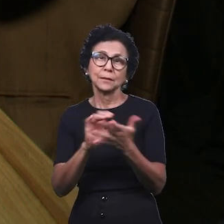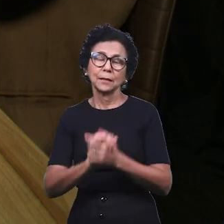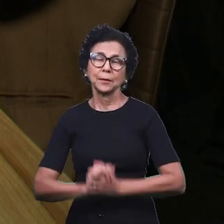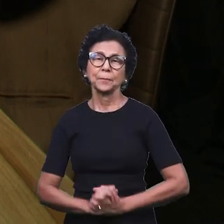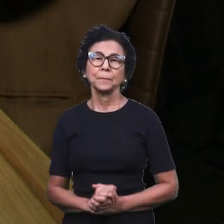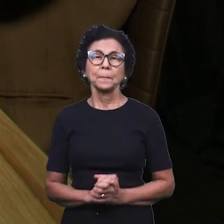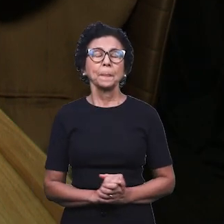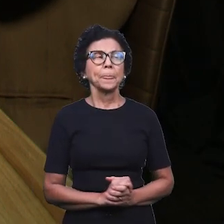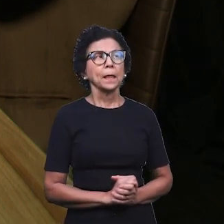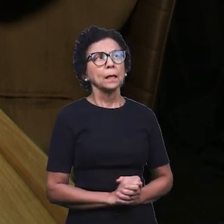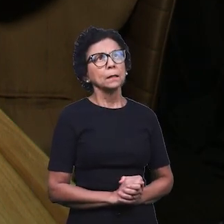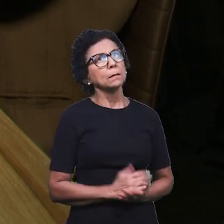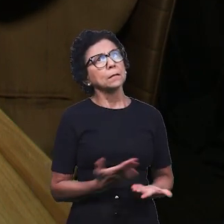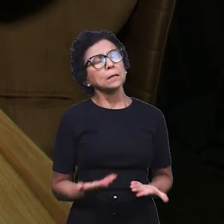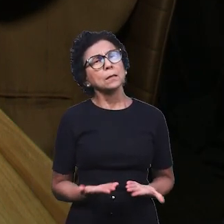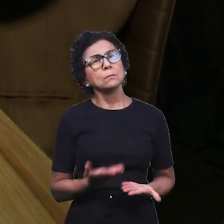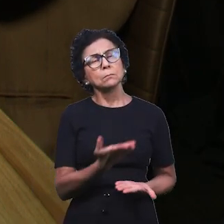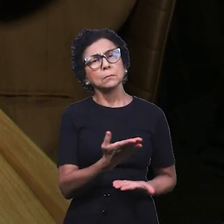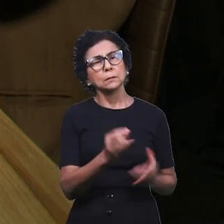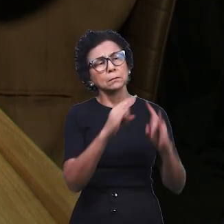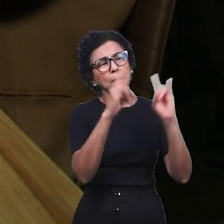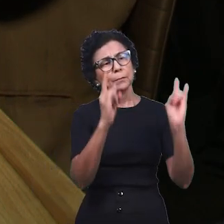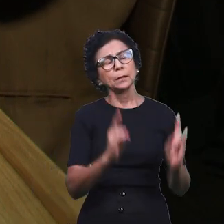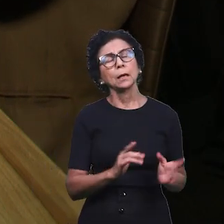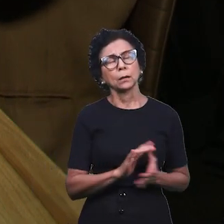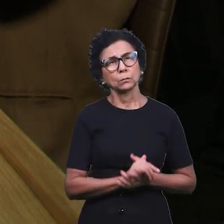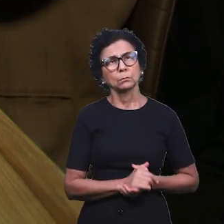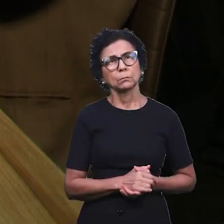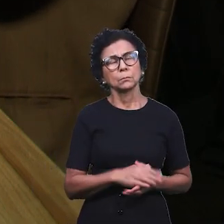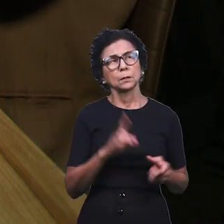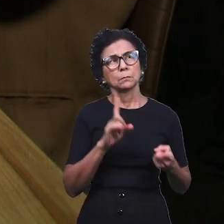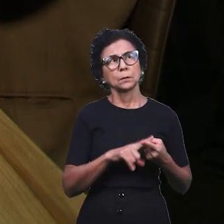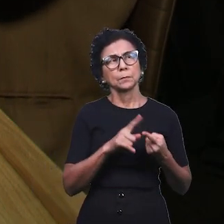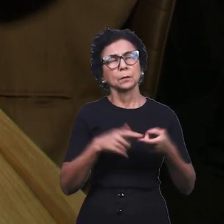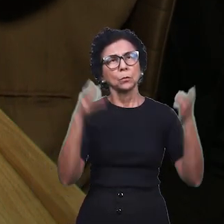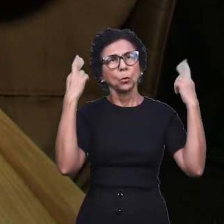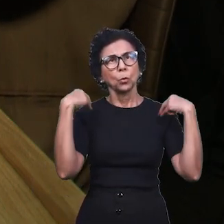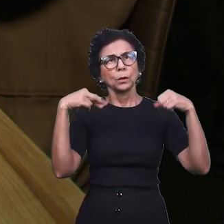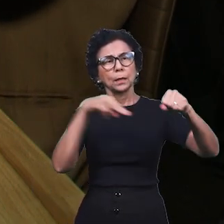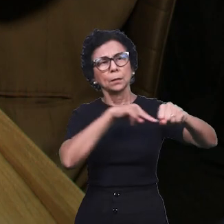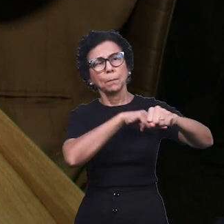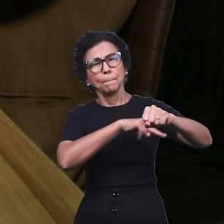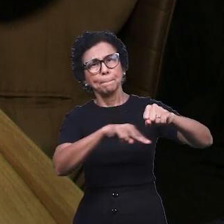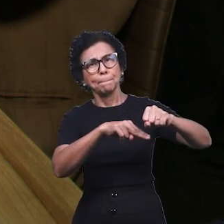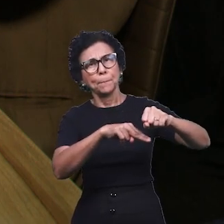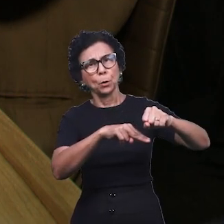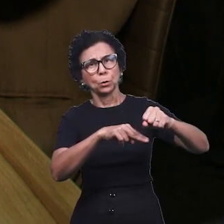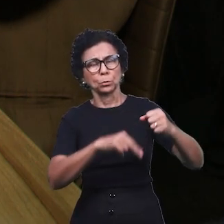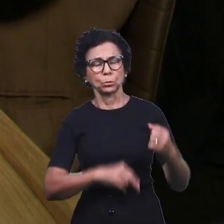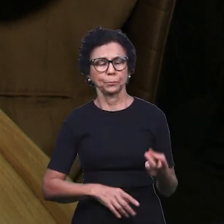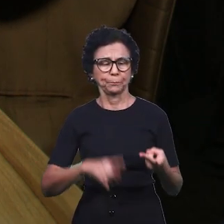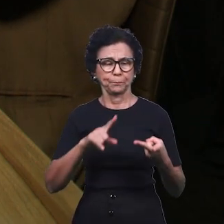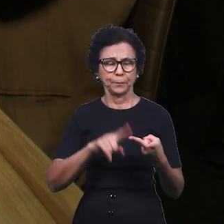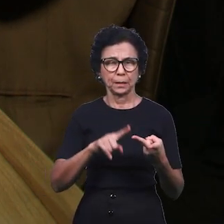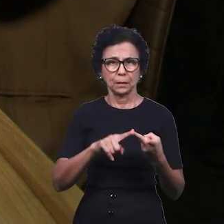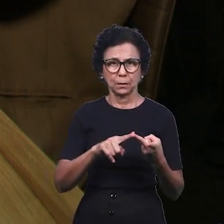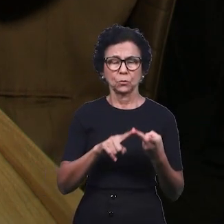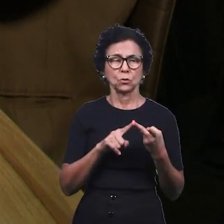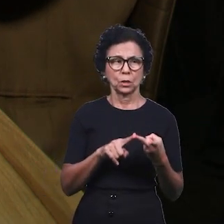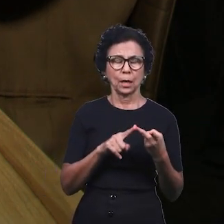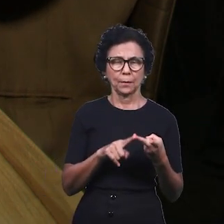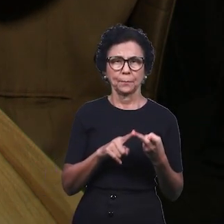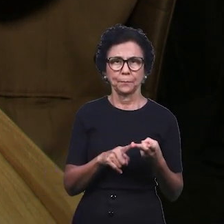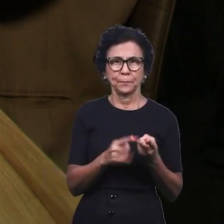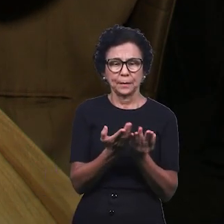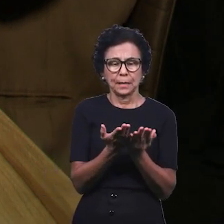foi morto. O sangue tinha sido derramado, né? Os ofertantes estavam agora voltando para comer o quê?